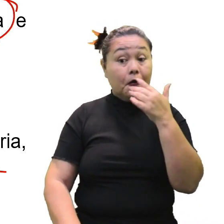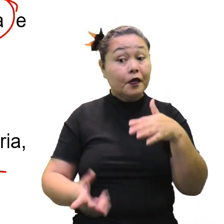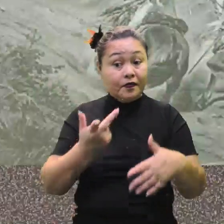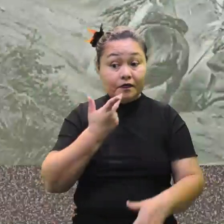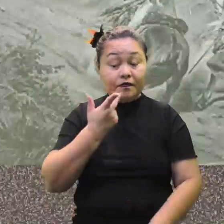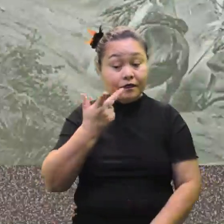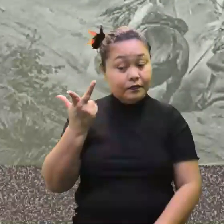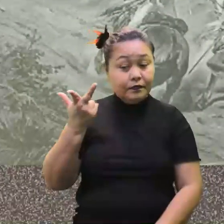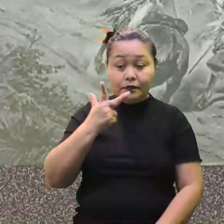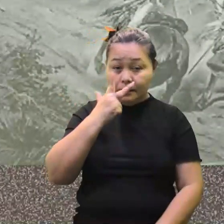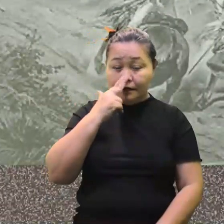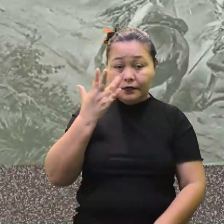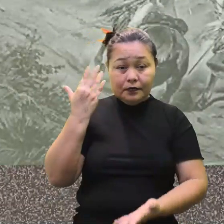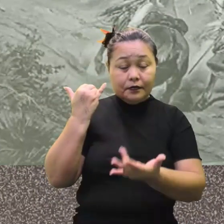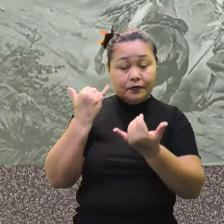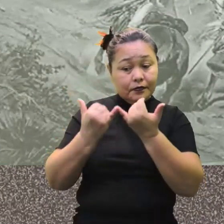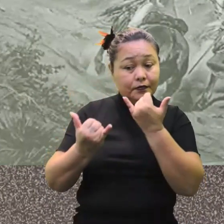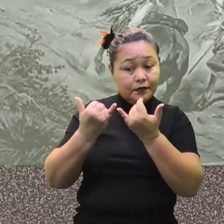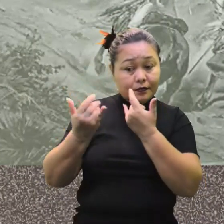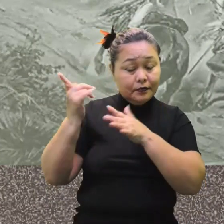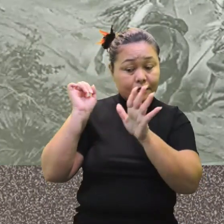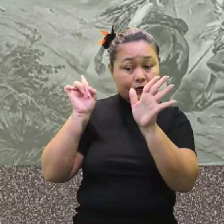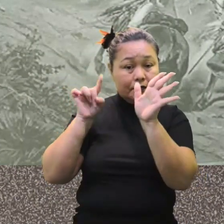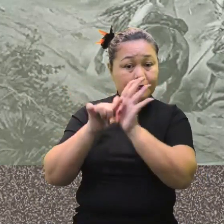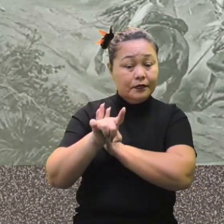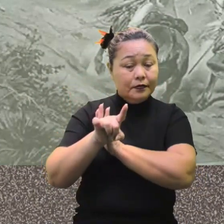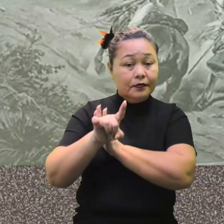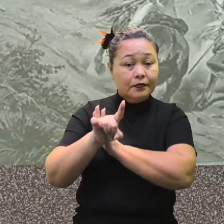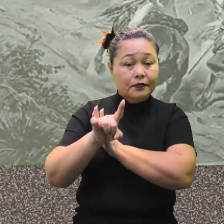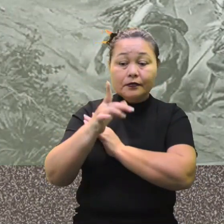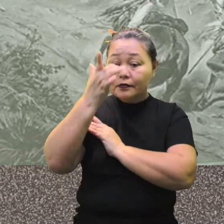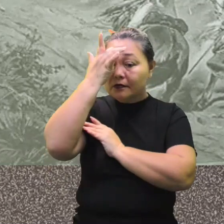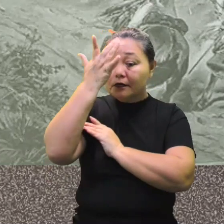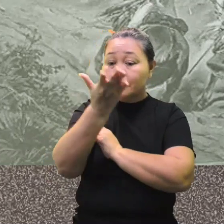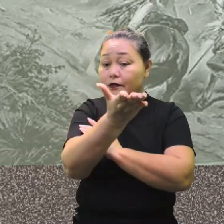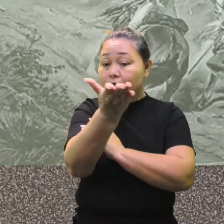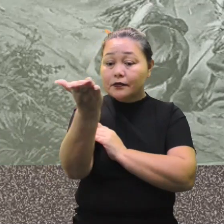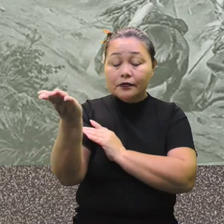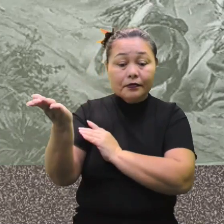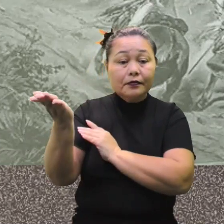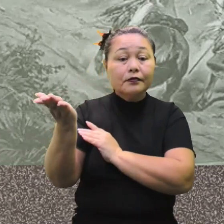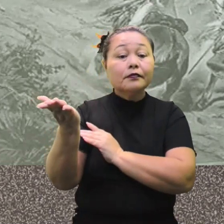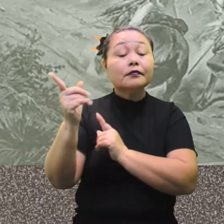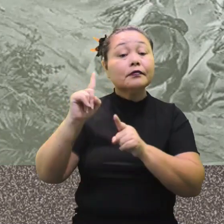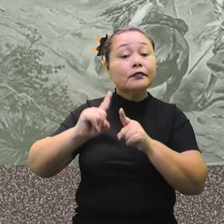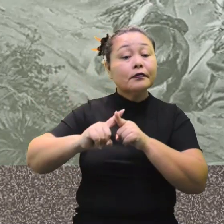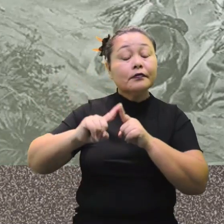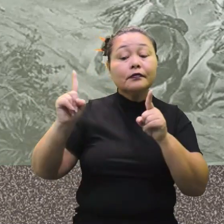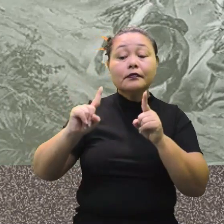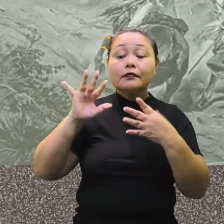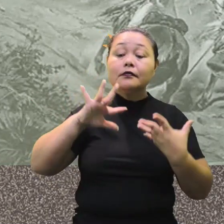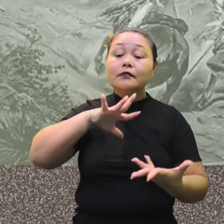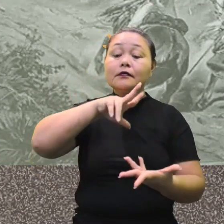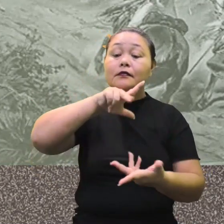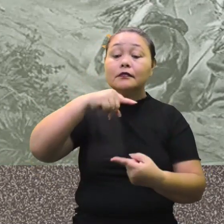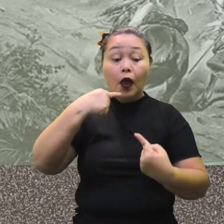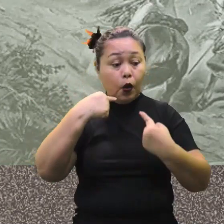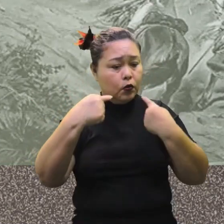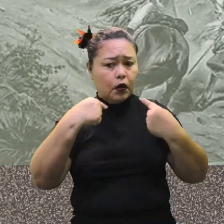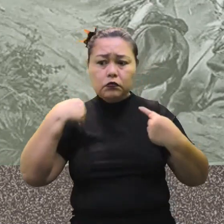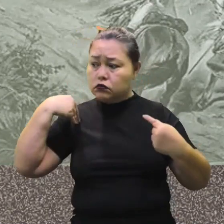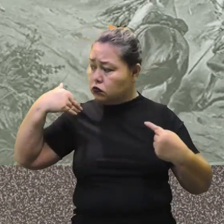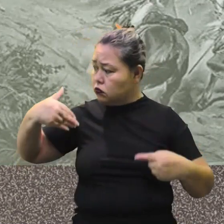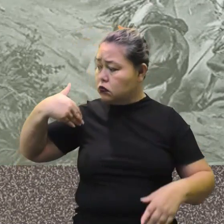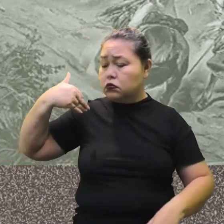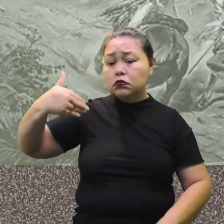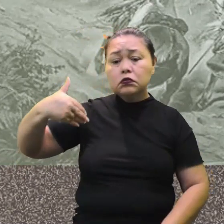Por isso que eu disse que essa daí estava muito parecida com outra questão, que fica até fácil para vocês. Mas o mundo ele vem discutindo ao